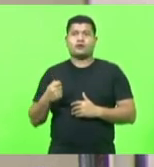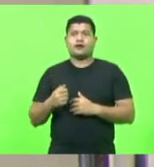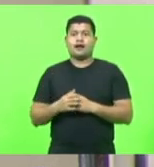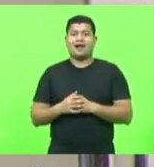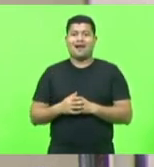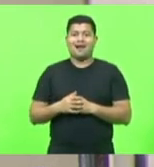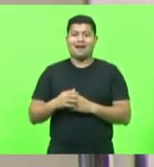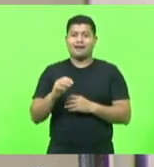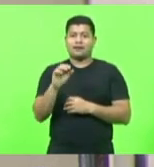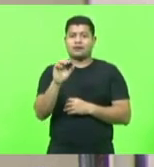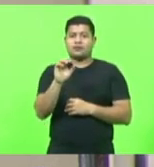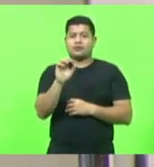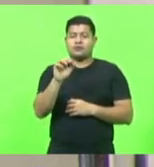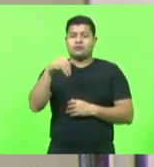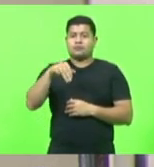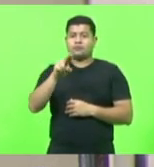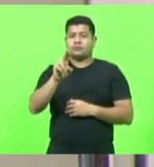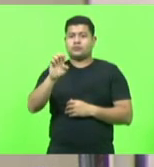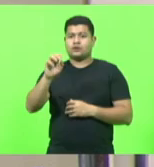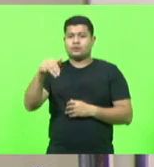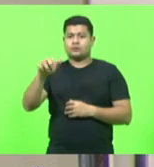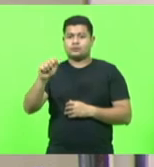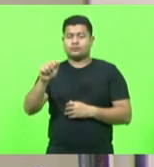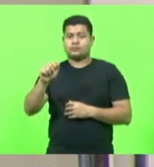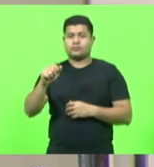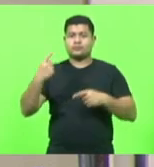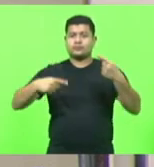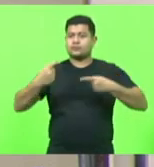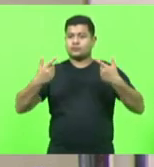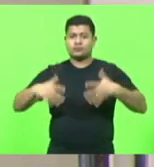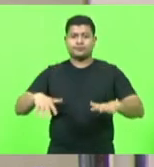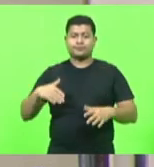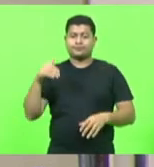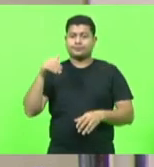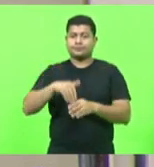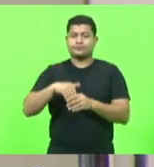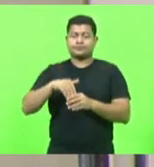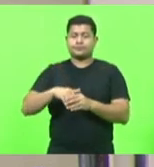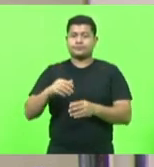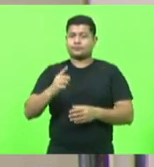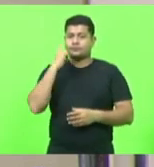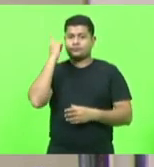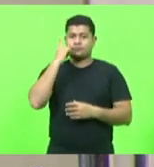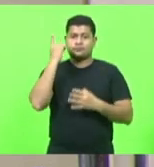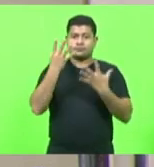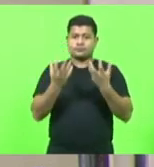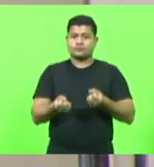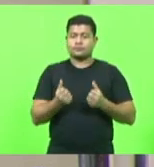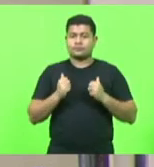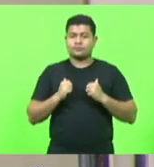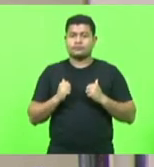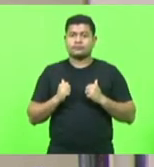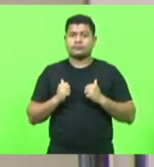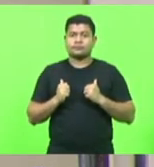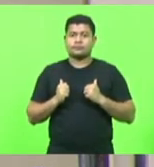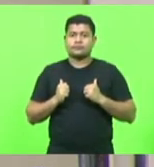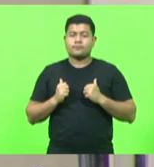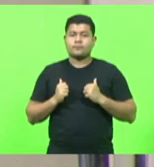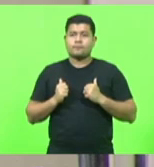em Moema, em discussão. Não havendo quem queira discutir, em votação, deputados que aprovam, permaneçam como se